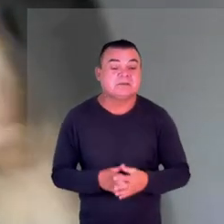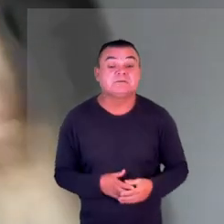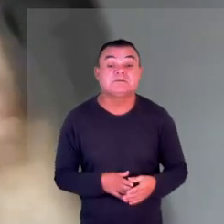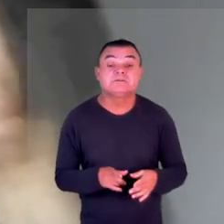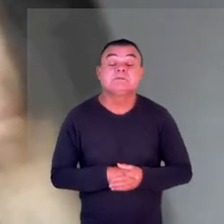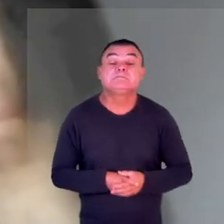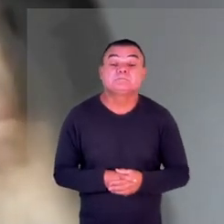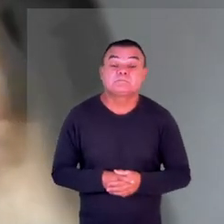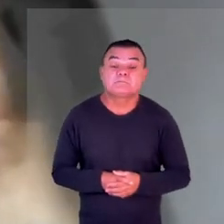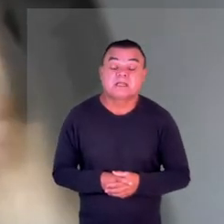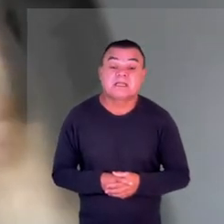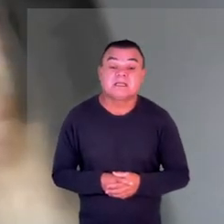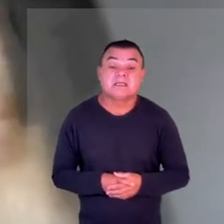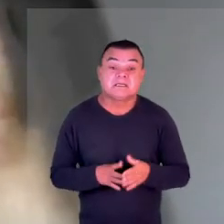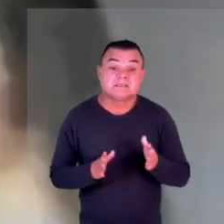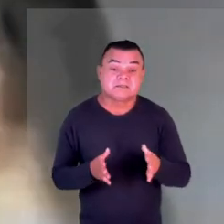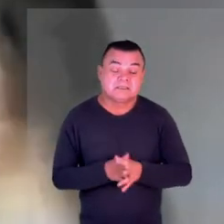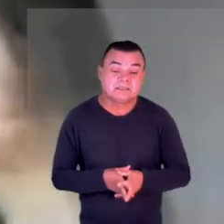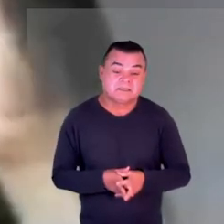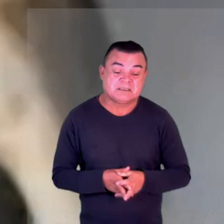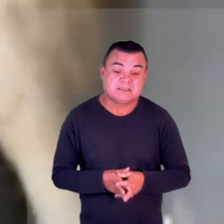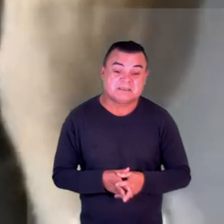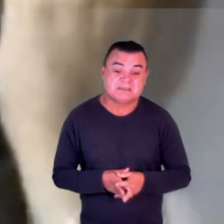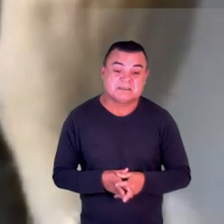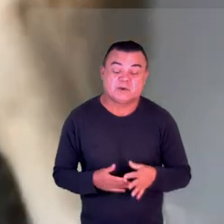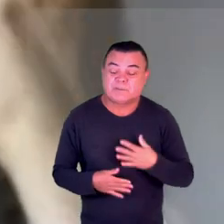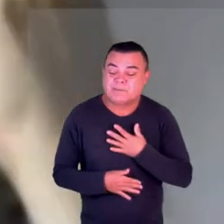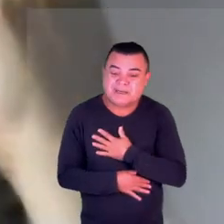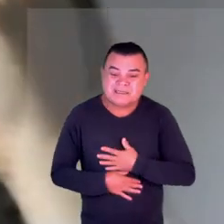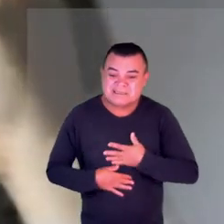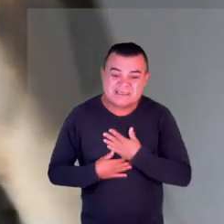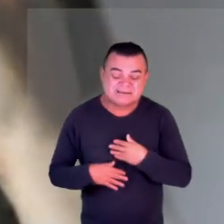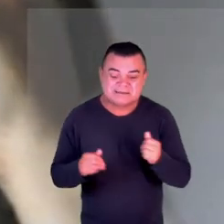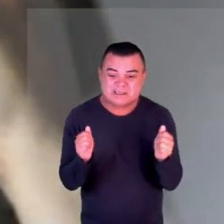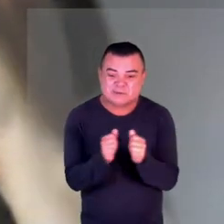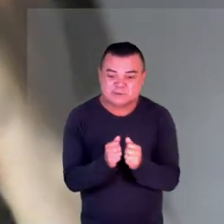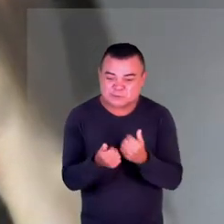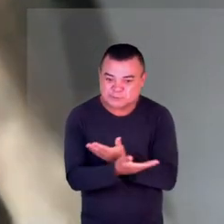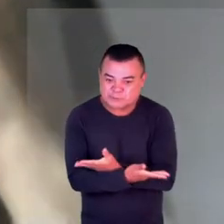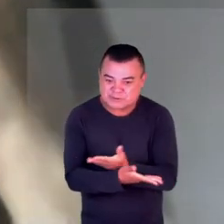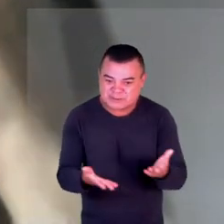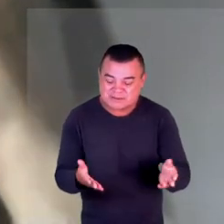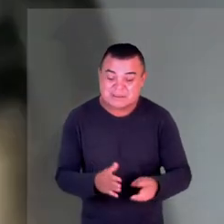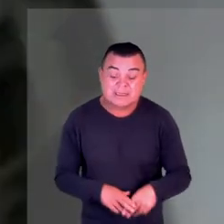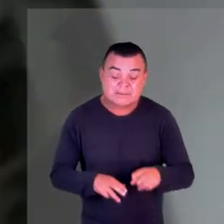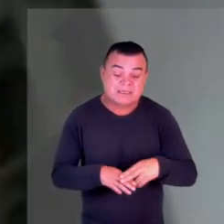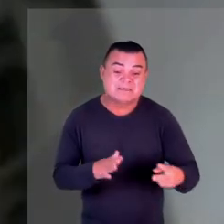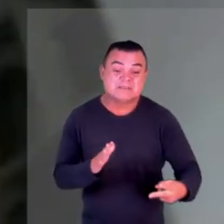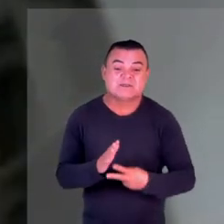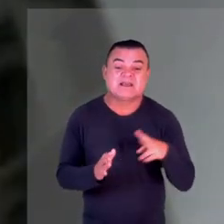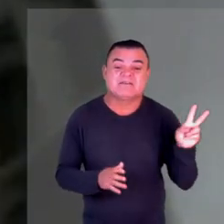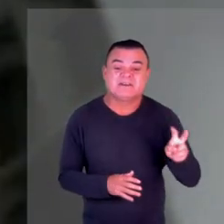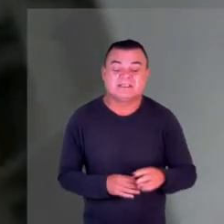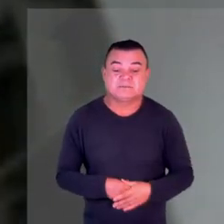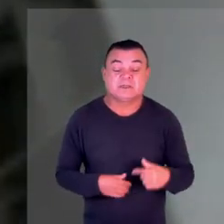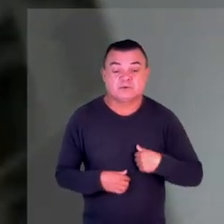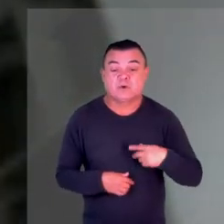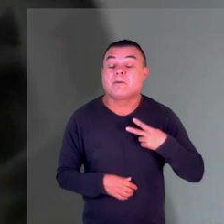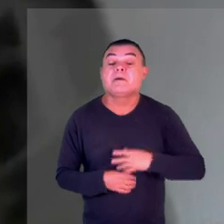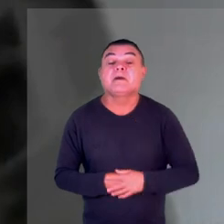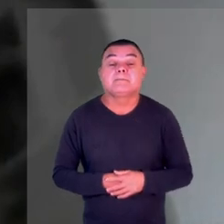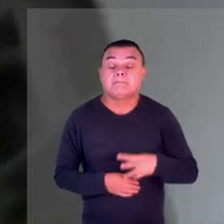e já sou privilegiada por est parte disso já já ouvir pela segunda vez porque eu sou promotora Justiça da infância